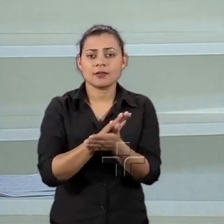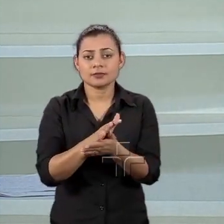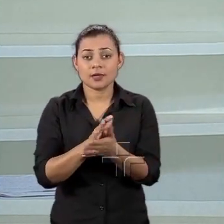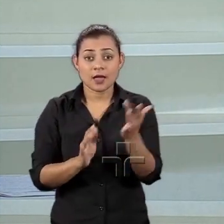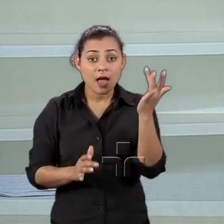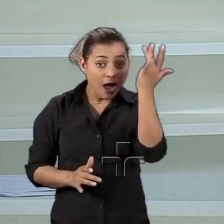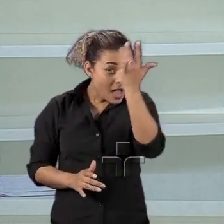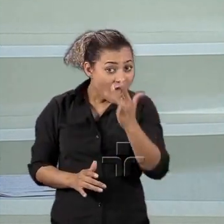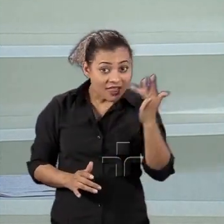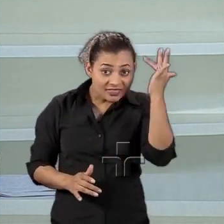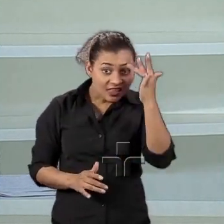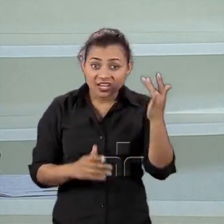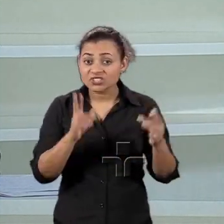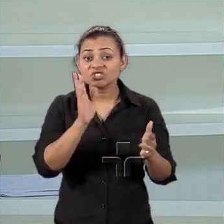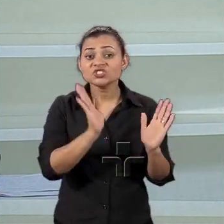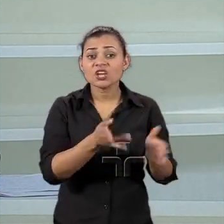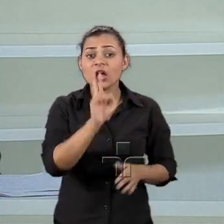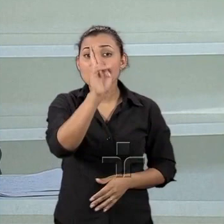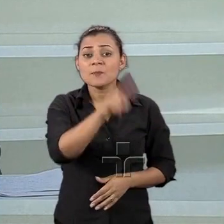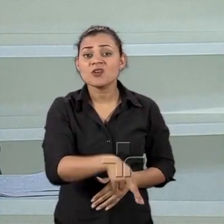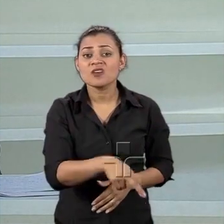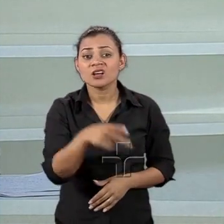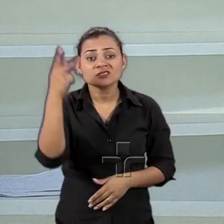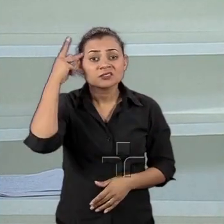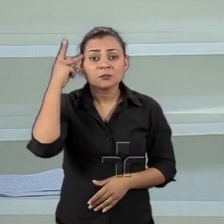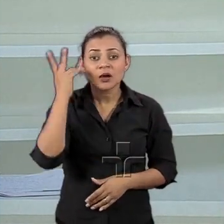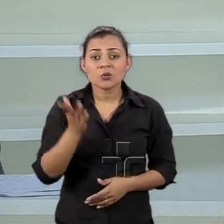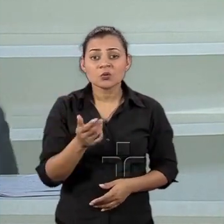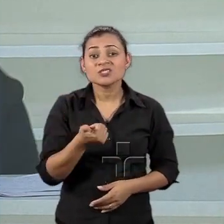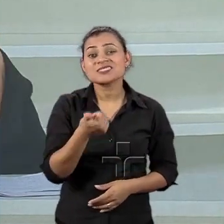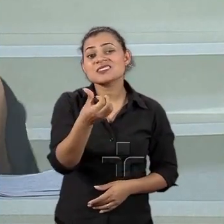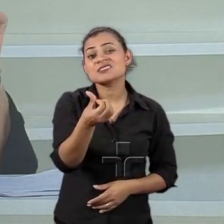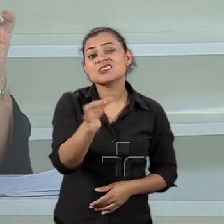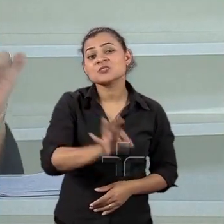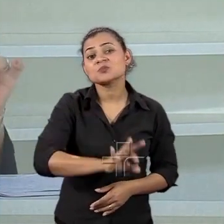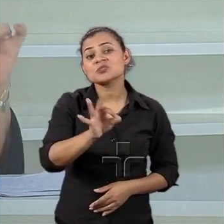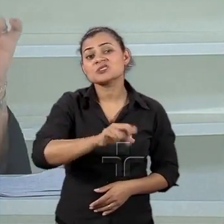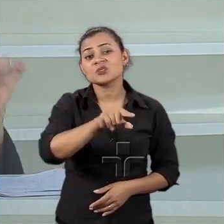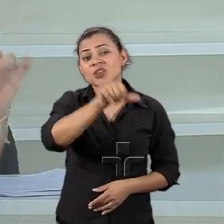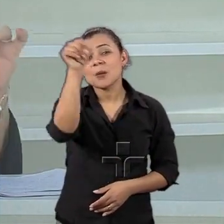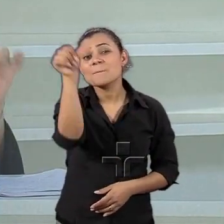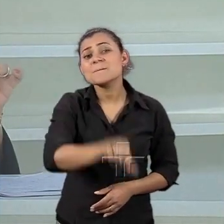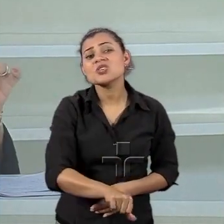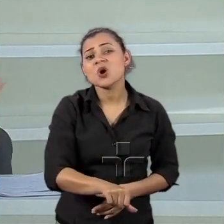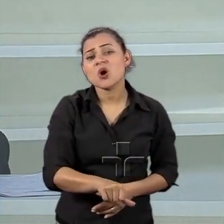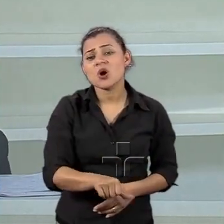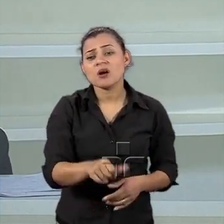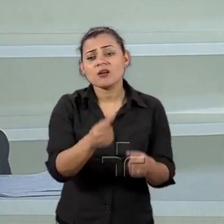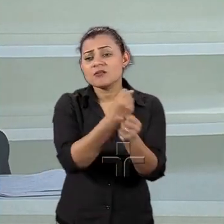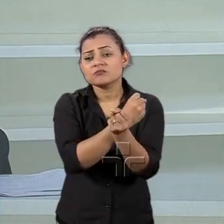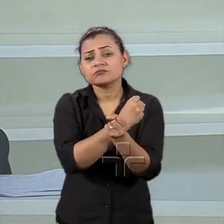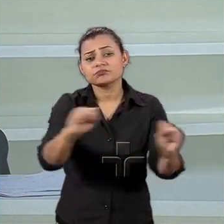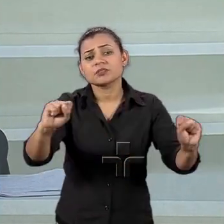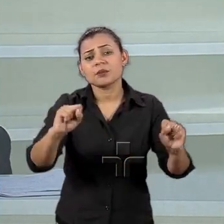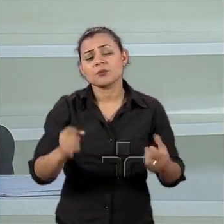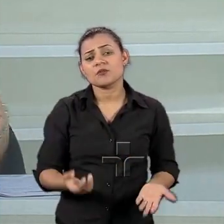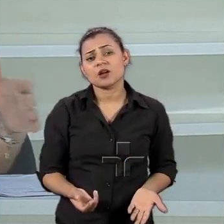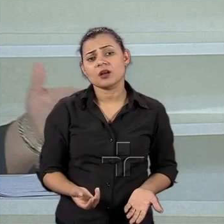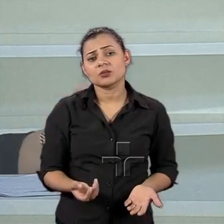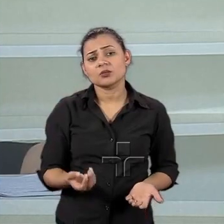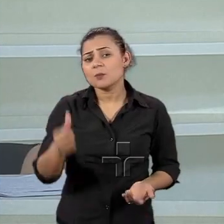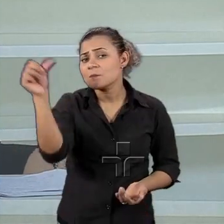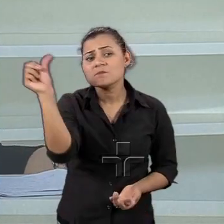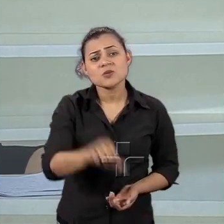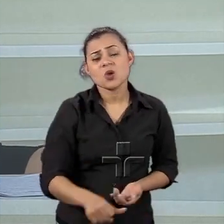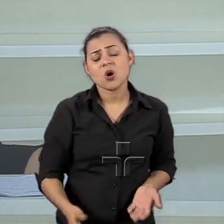foi reprovado na Prefeitura de São Paulo, com 16%, o pior prefeito que São Paulo já teve, e o